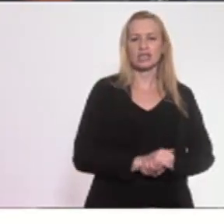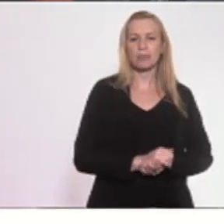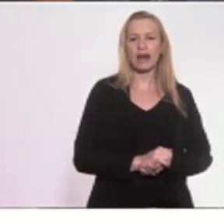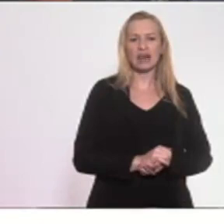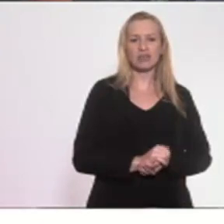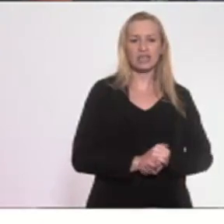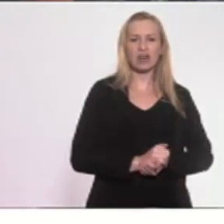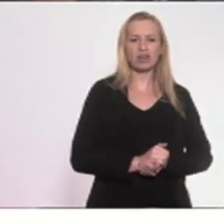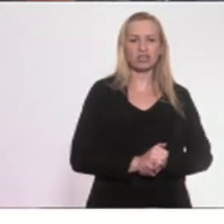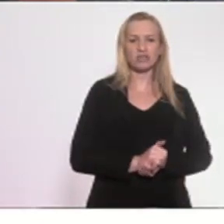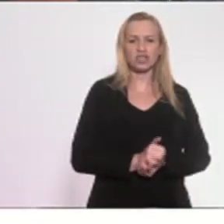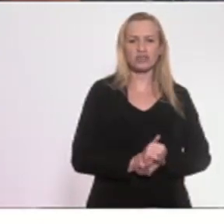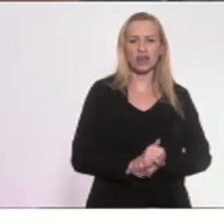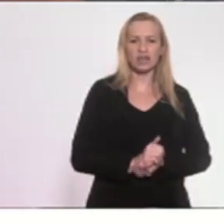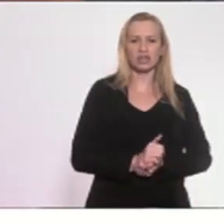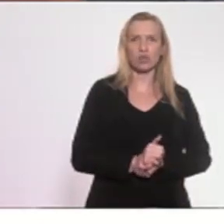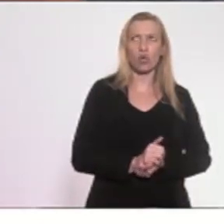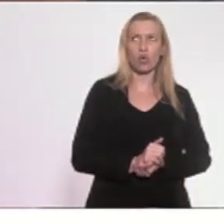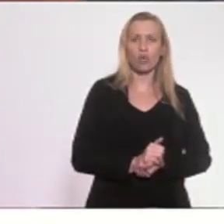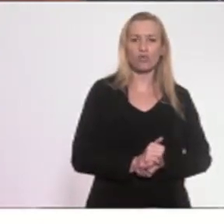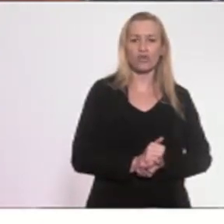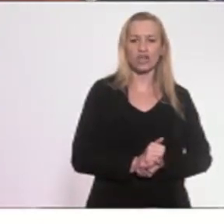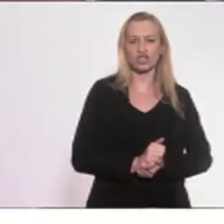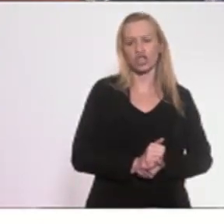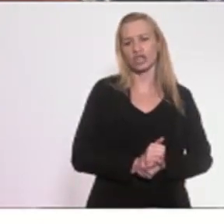Oposição unida, porra. É assim que